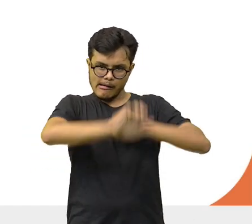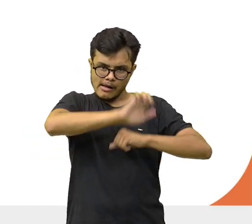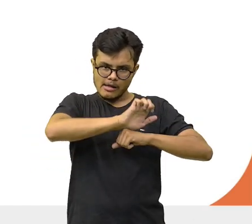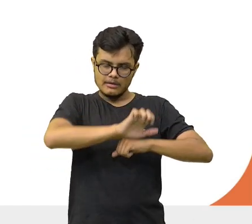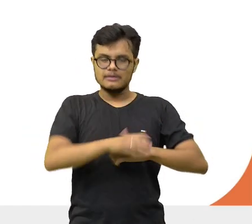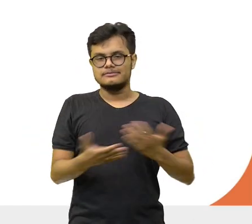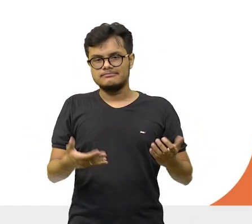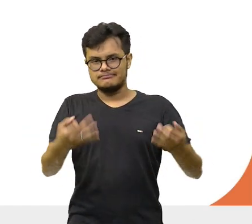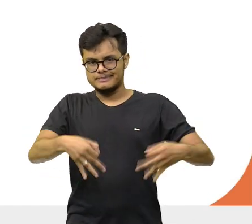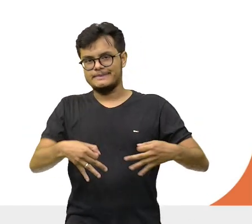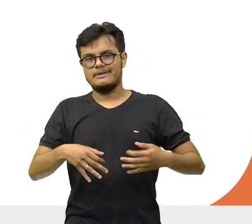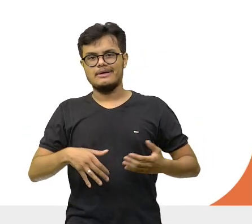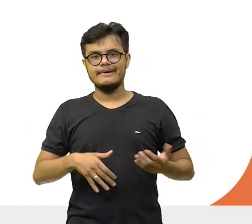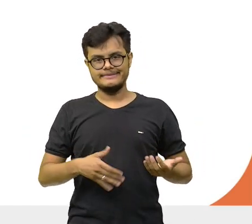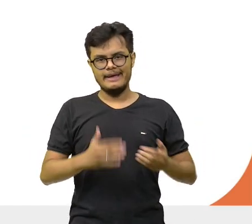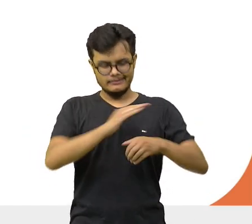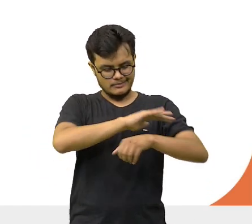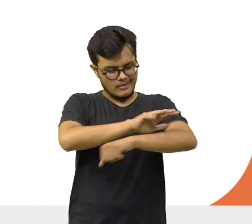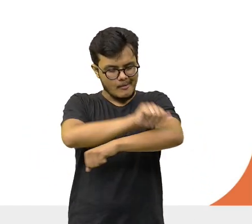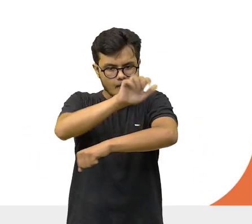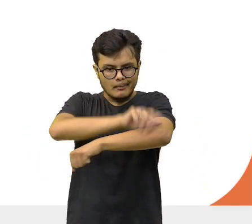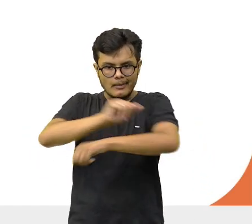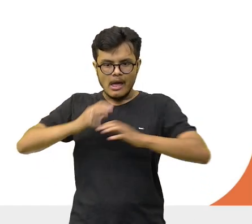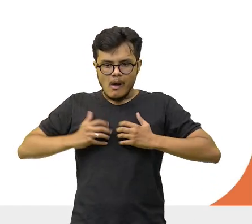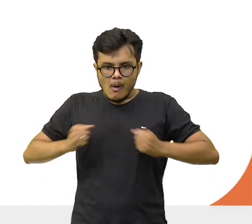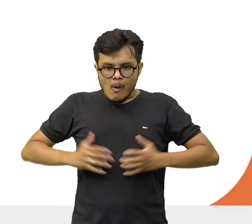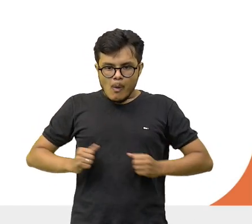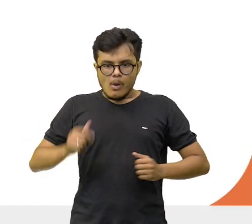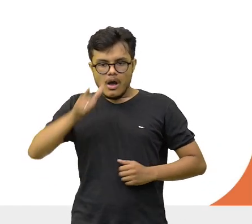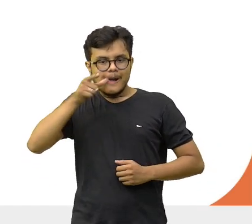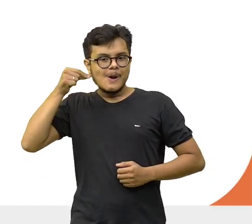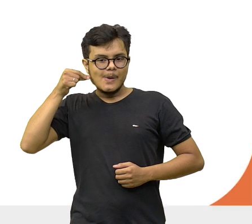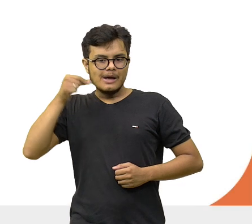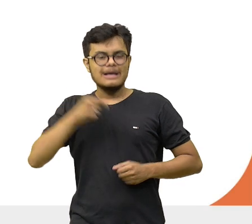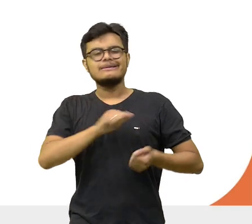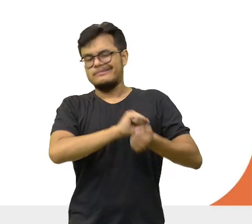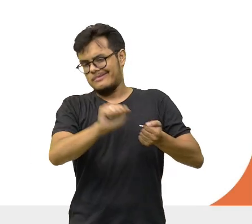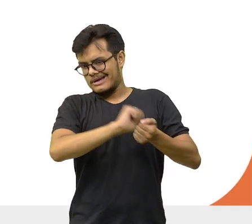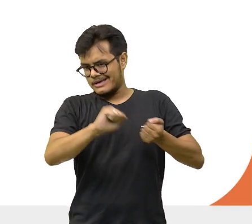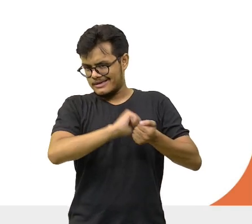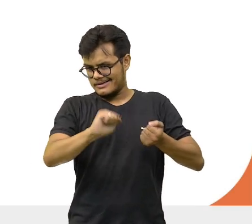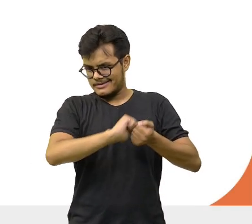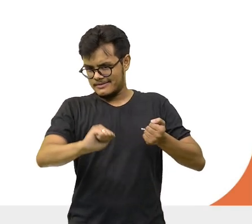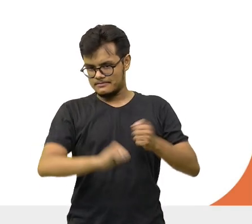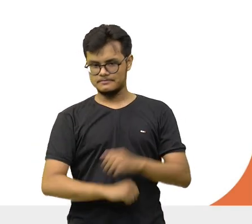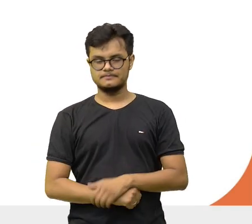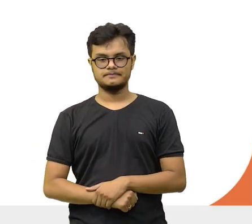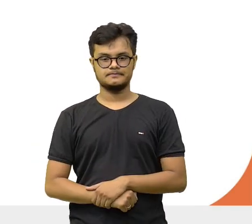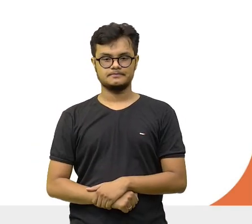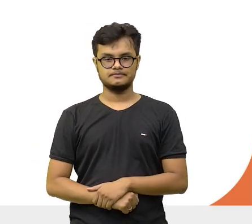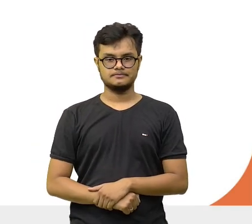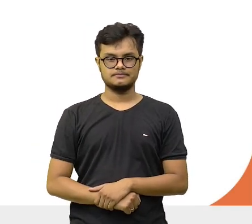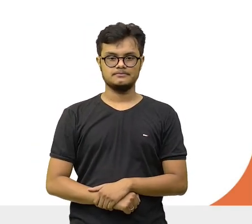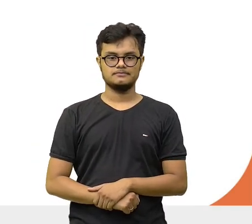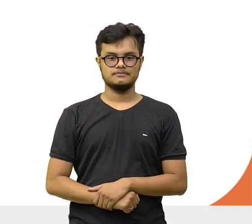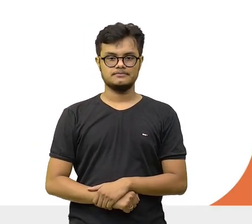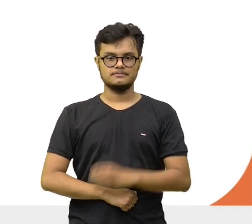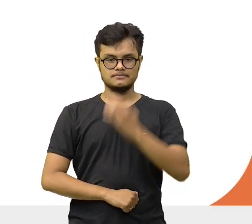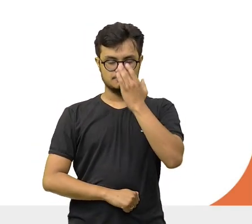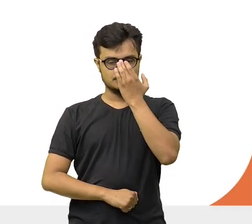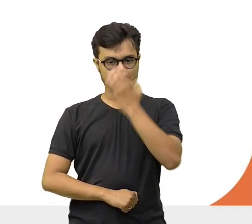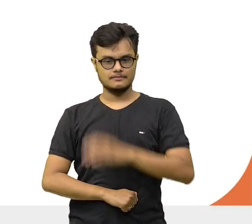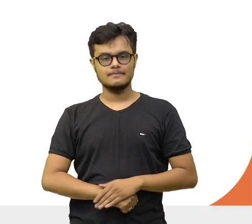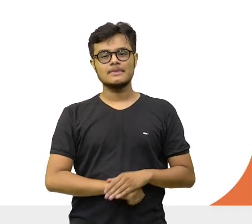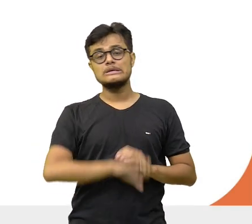lã com a pele do gato. Então foi um atrito lã com pele do gato. Como a lã fica na parte